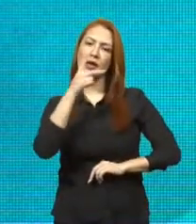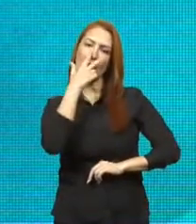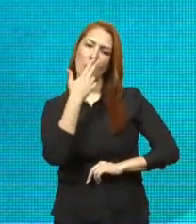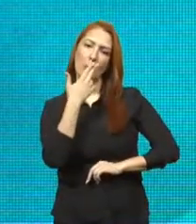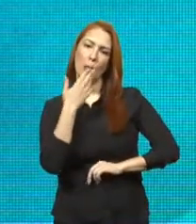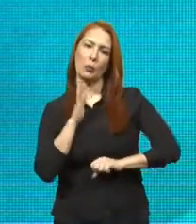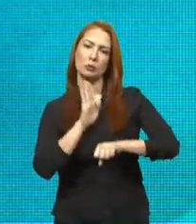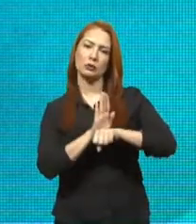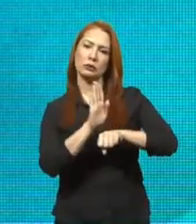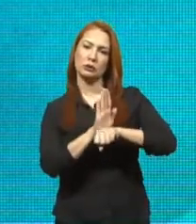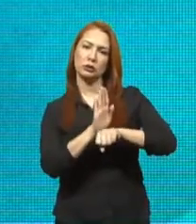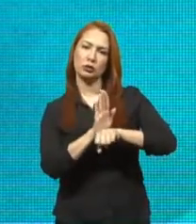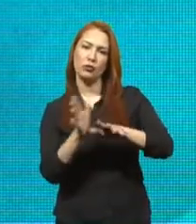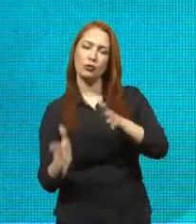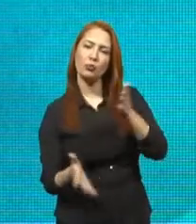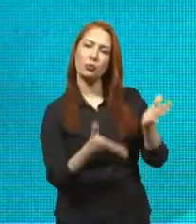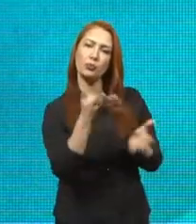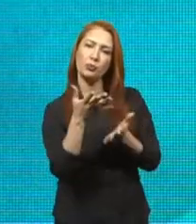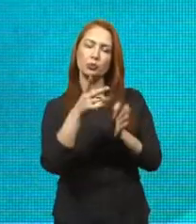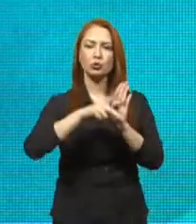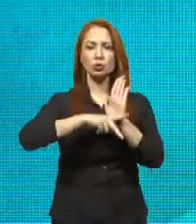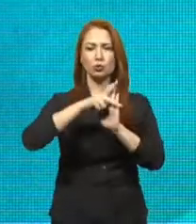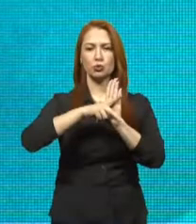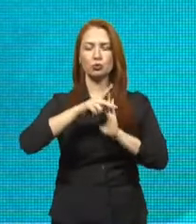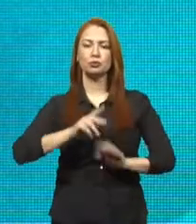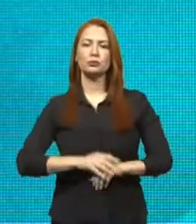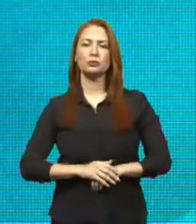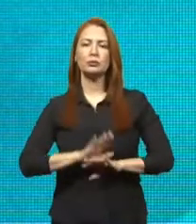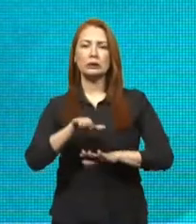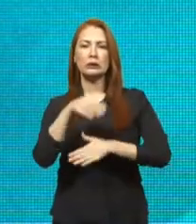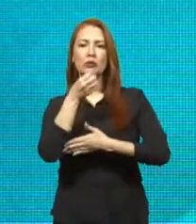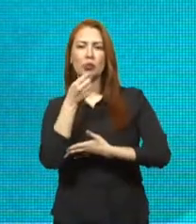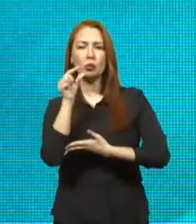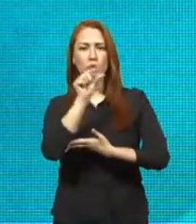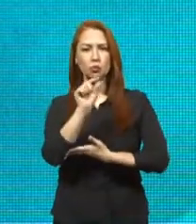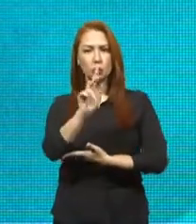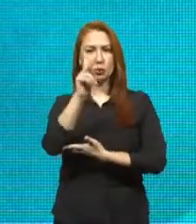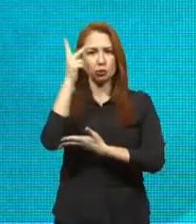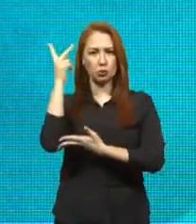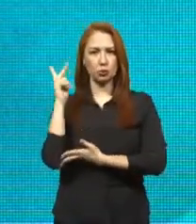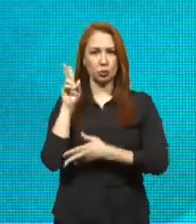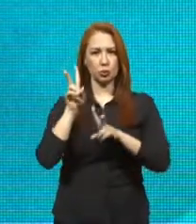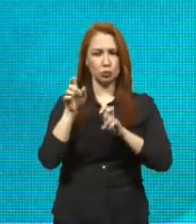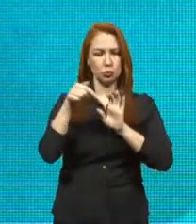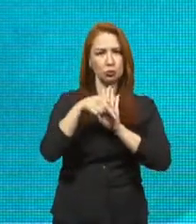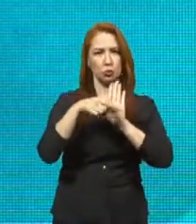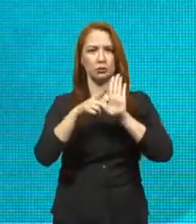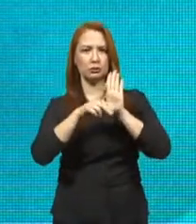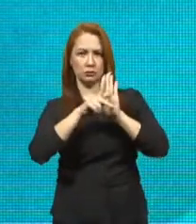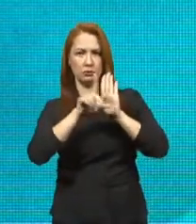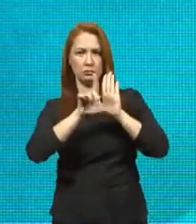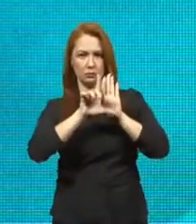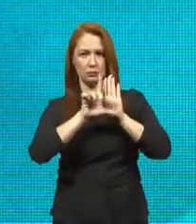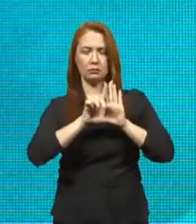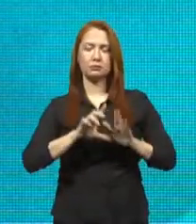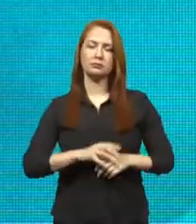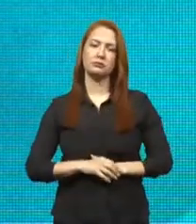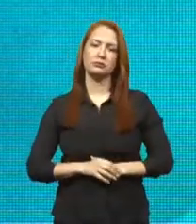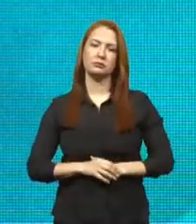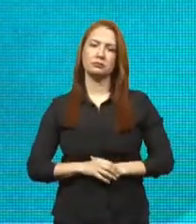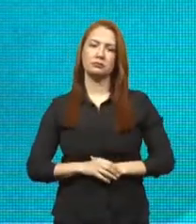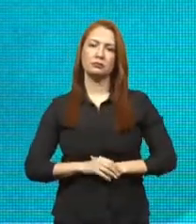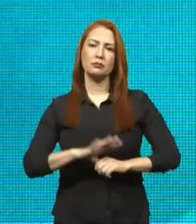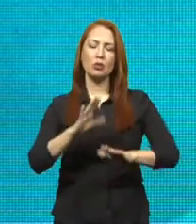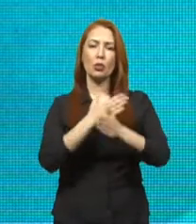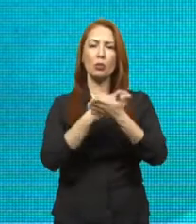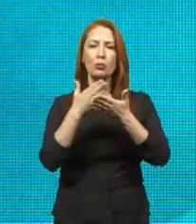de patrocínio em projetos. Então, vou contar um pouquinho da história também dessa lei. Ela começou com o